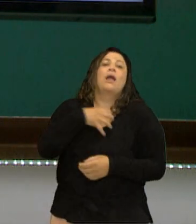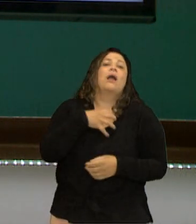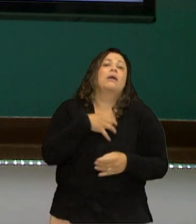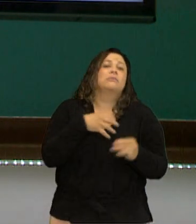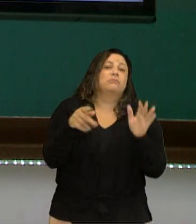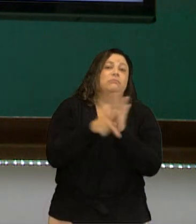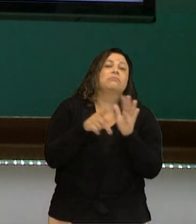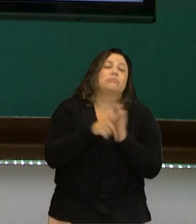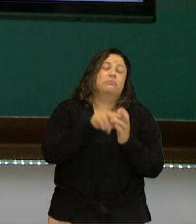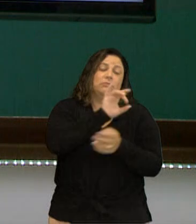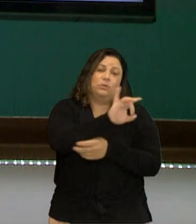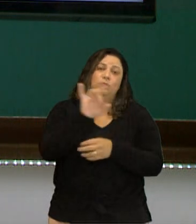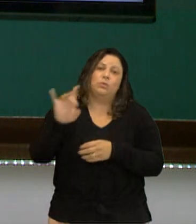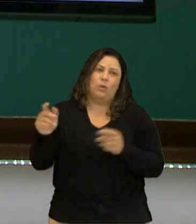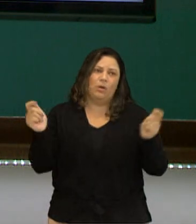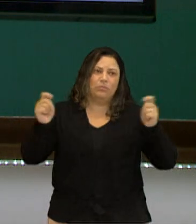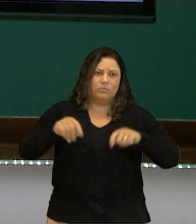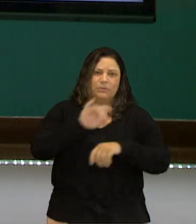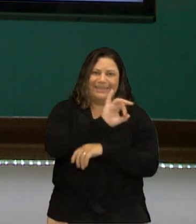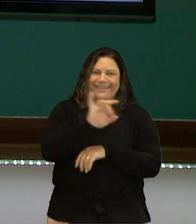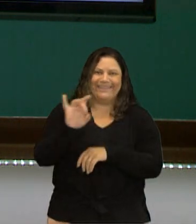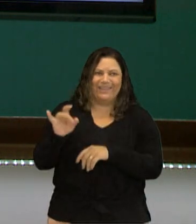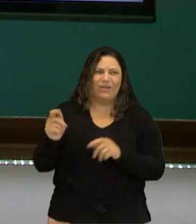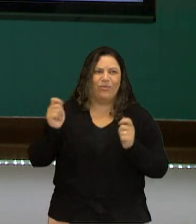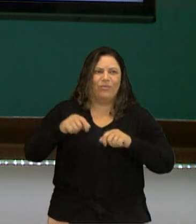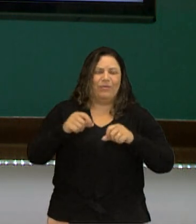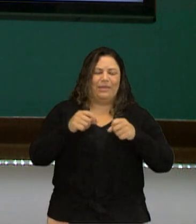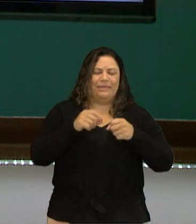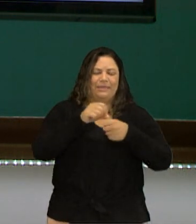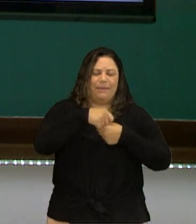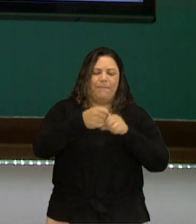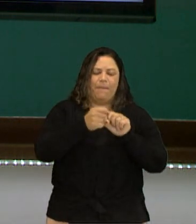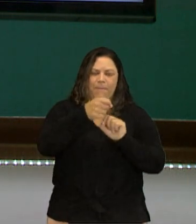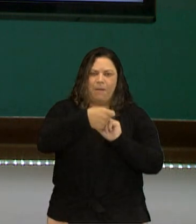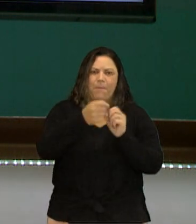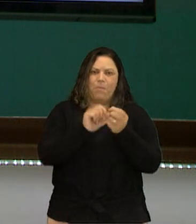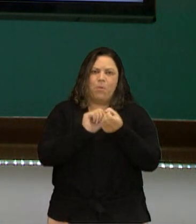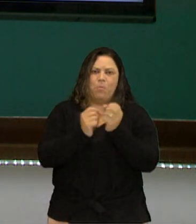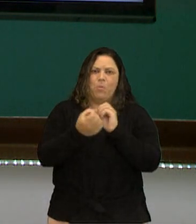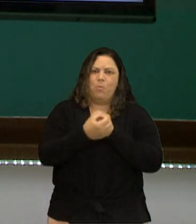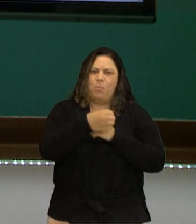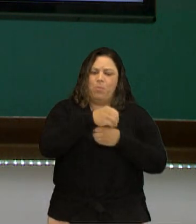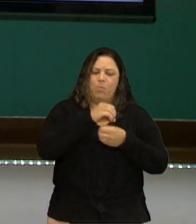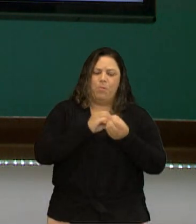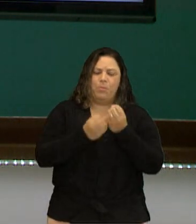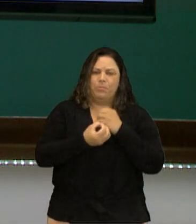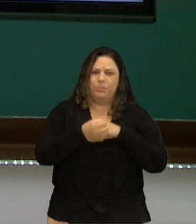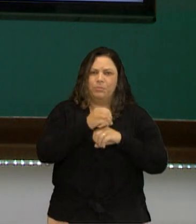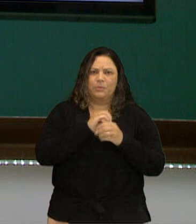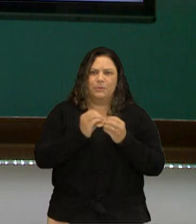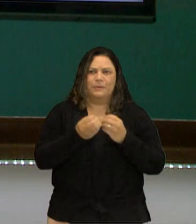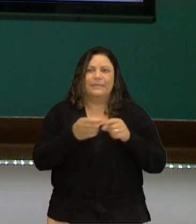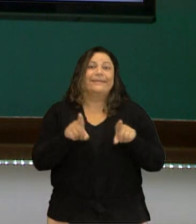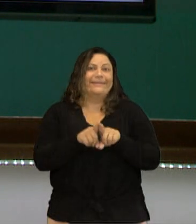Formatos, isso mesmo! Nós temos bolinhas esféricas, cocos. Olha lá,